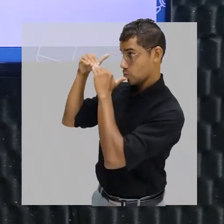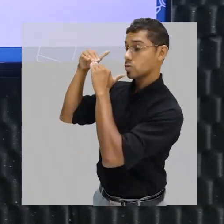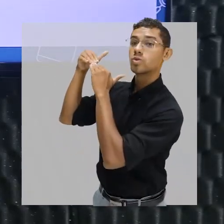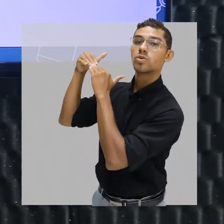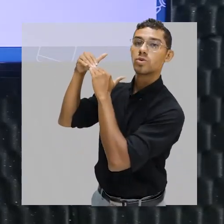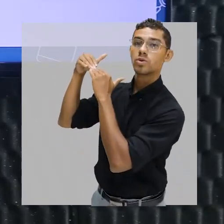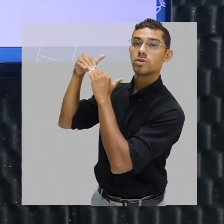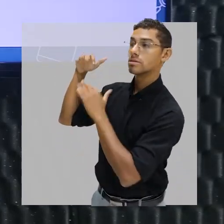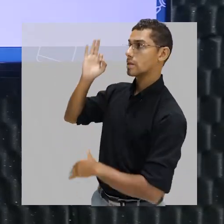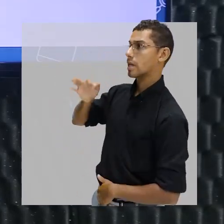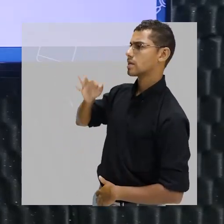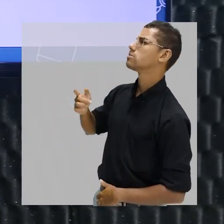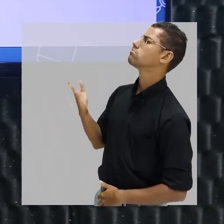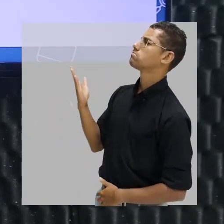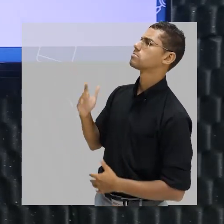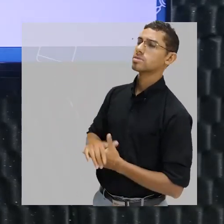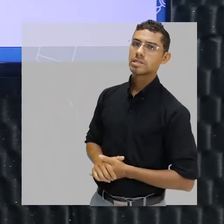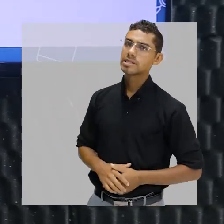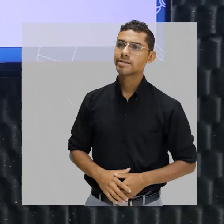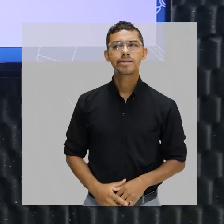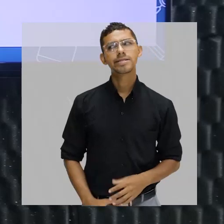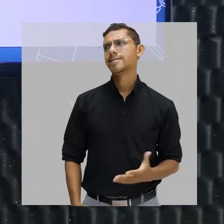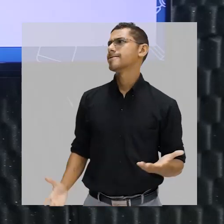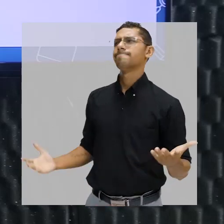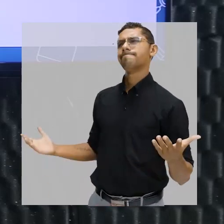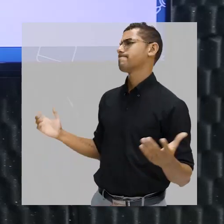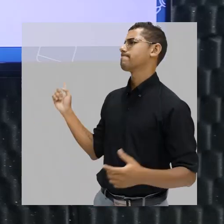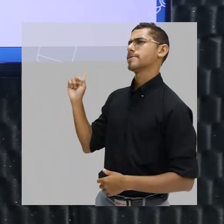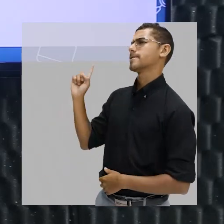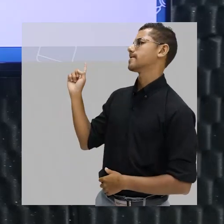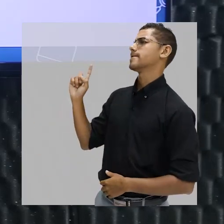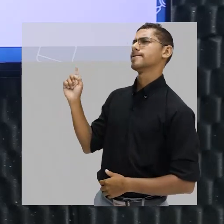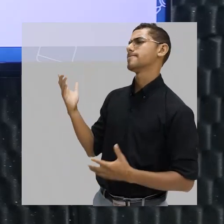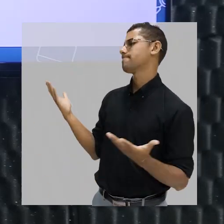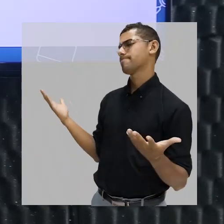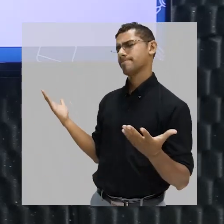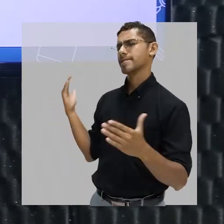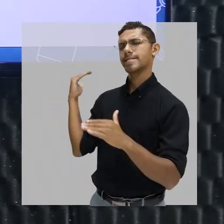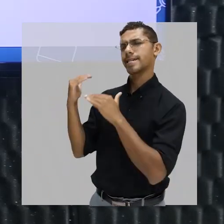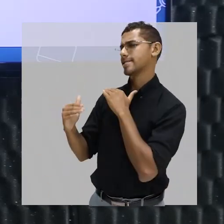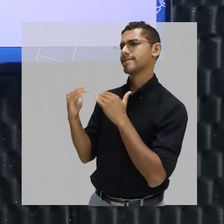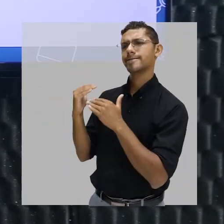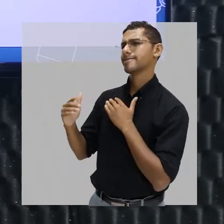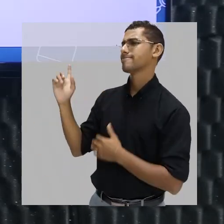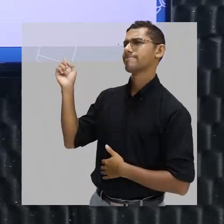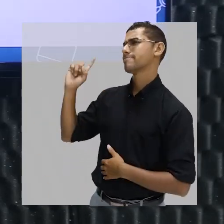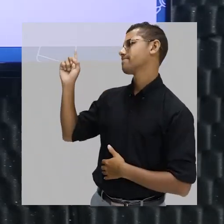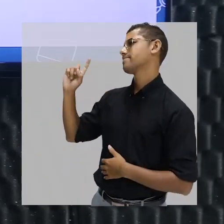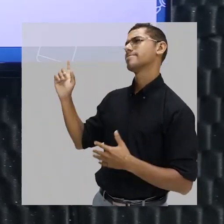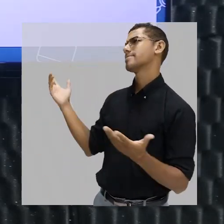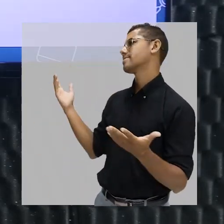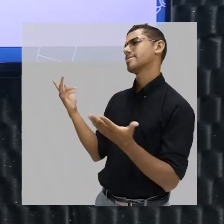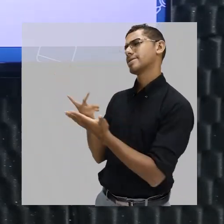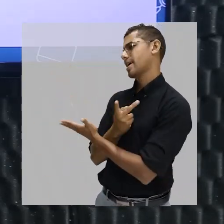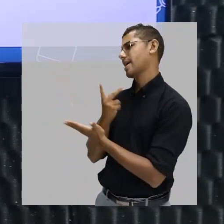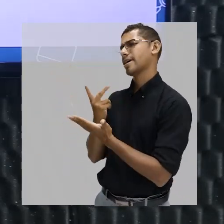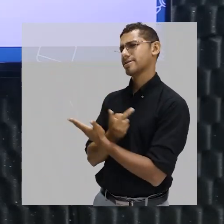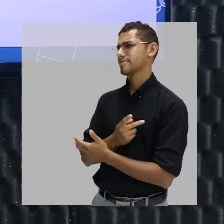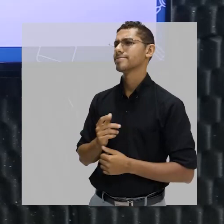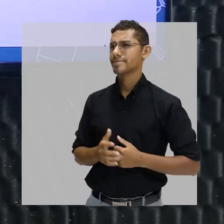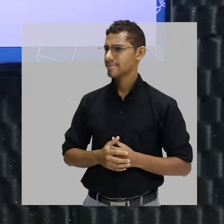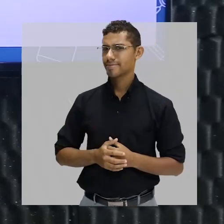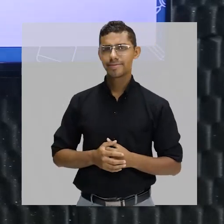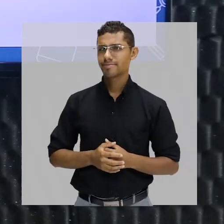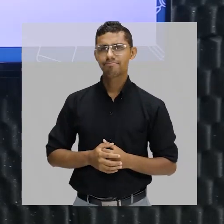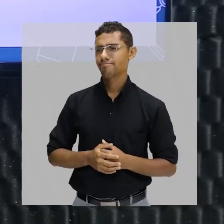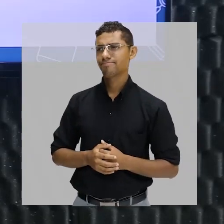comigo, estou certa. Se eu tivesse errada, ele ia dizer como? Ele ia falar, não, ó, isso aqui todo mundo sabe, ó, não, eu acho que em qualquer língua